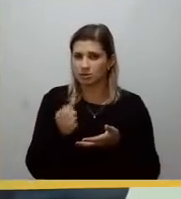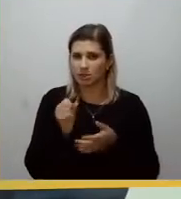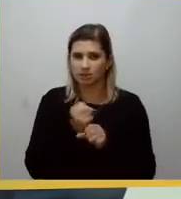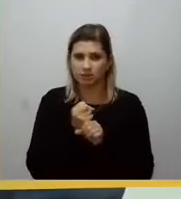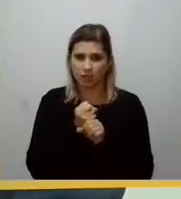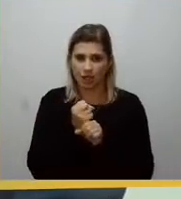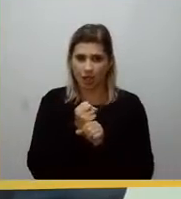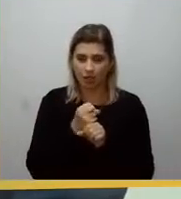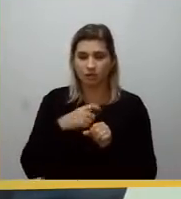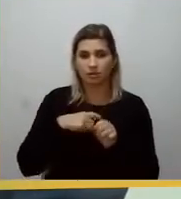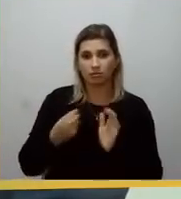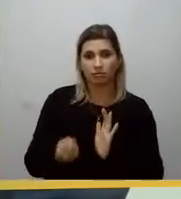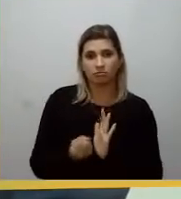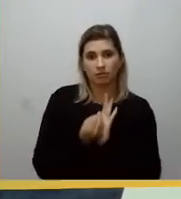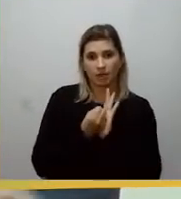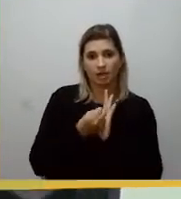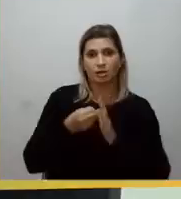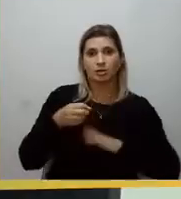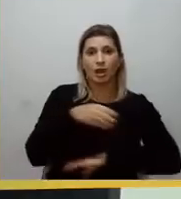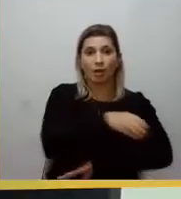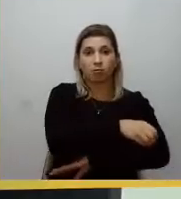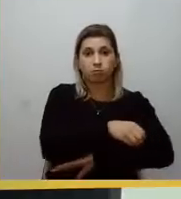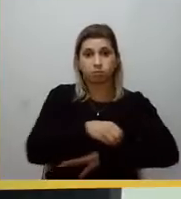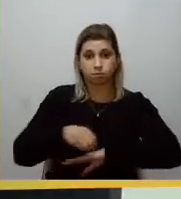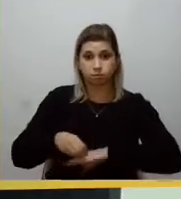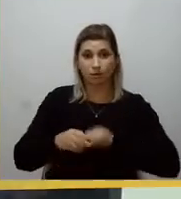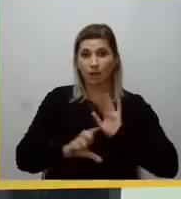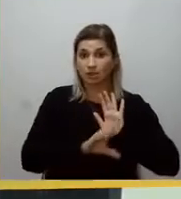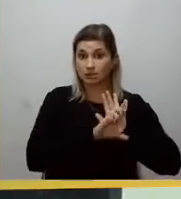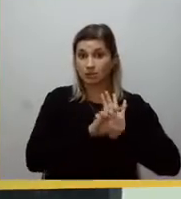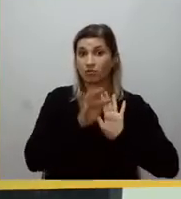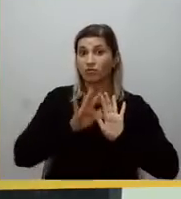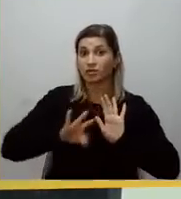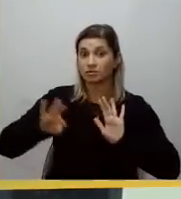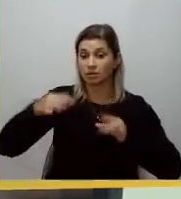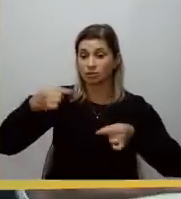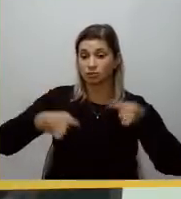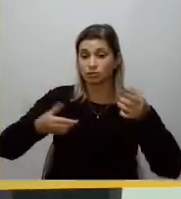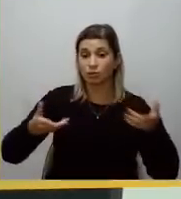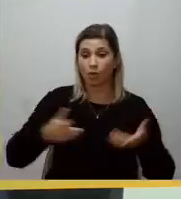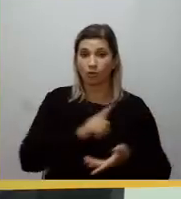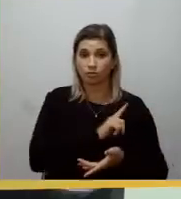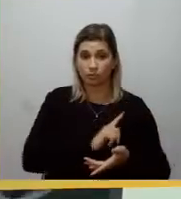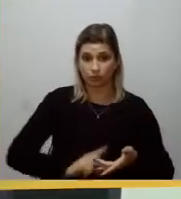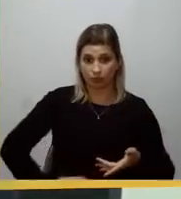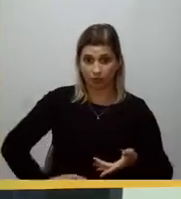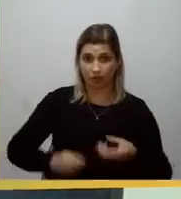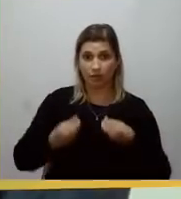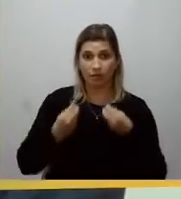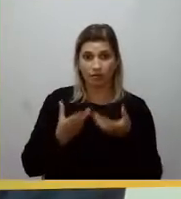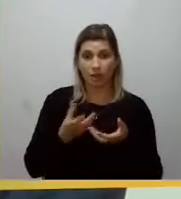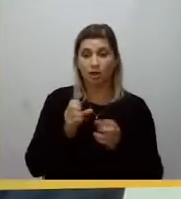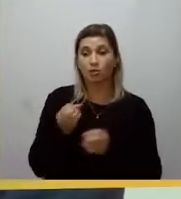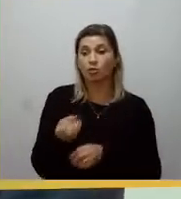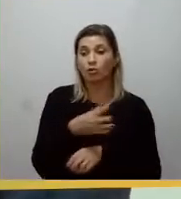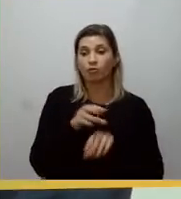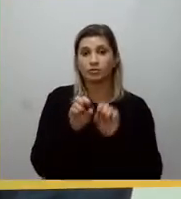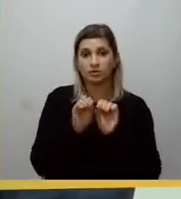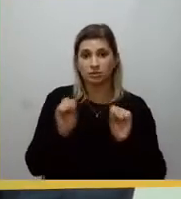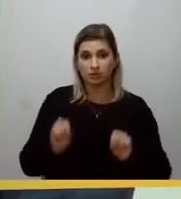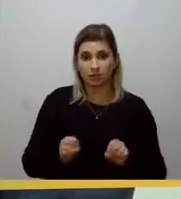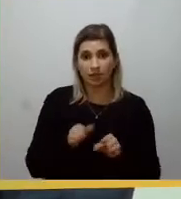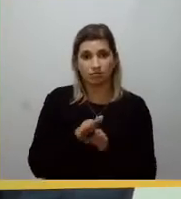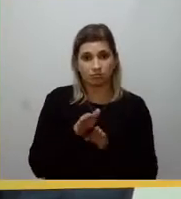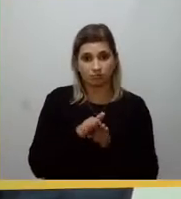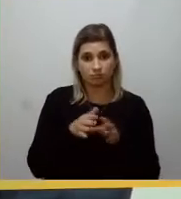no Brasil. É uma legislação federal que está sendo discutida agora pelo governo. E aí eles deram um novo sistema de orientação. Eu acho que a